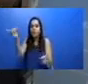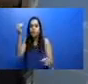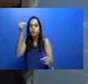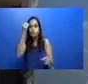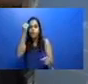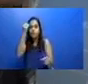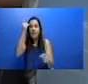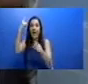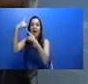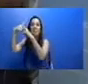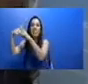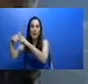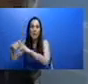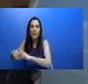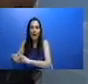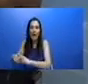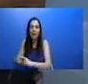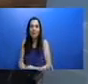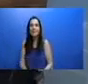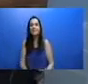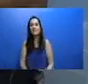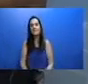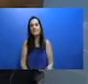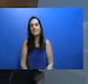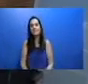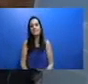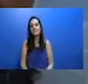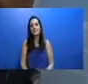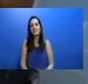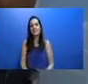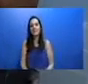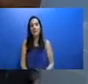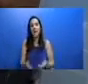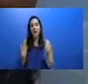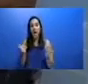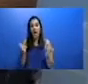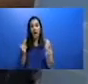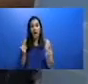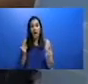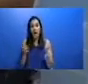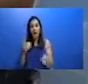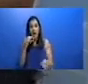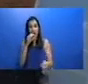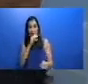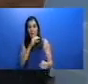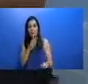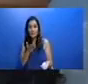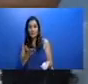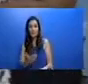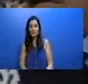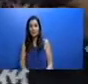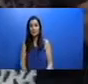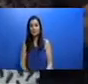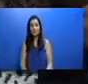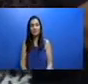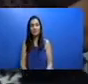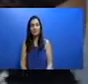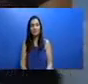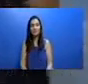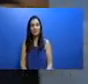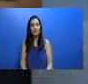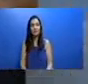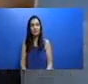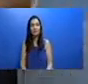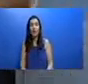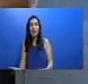falei que vocês precisam estudar até decorar mesmo? E agora vocês têm um tempinho para isso. Então,